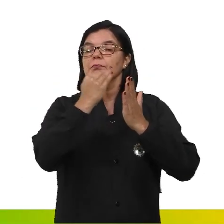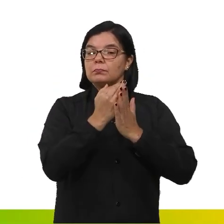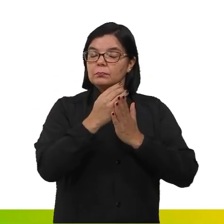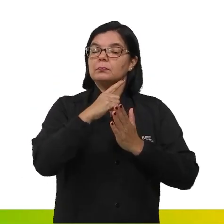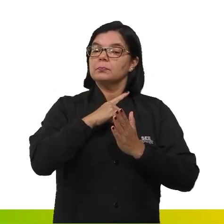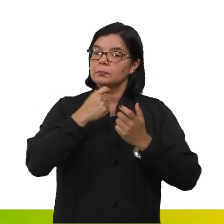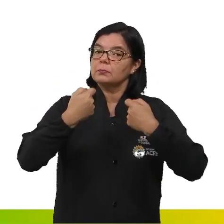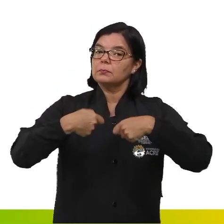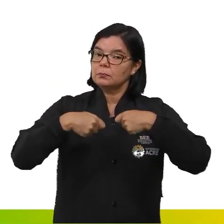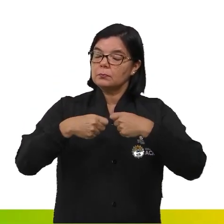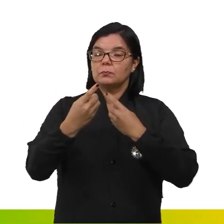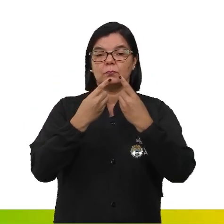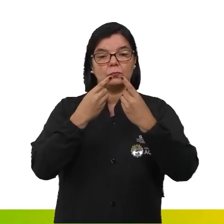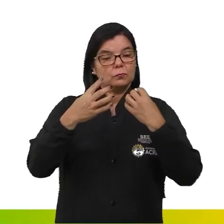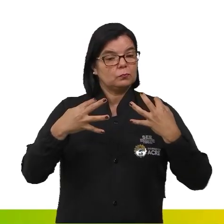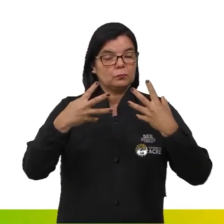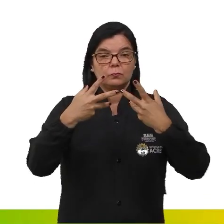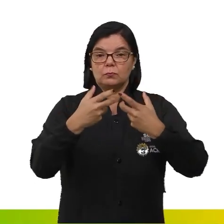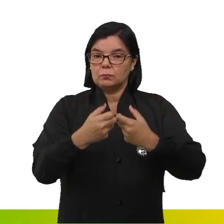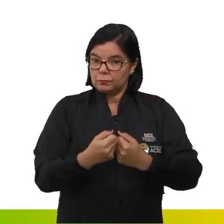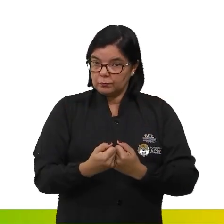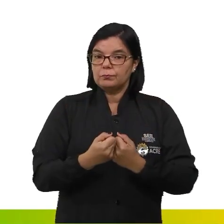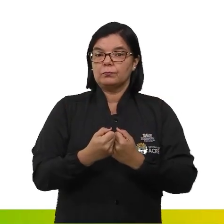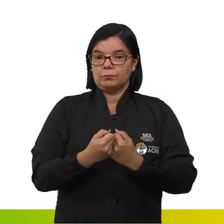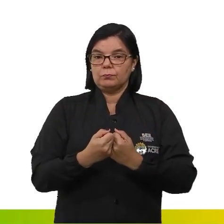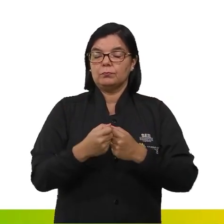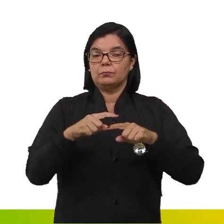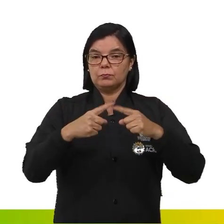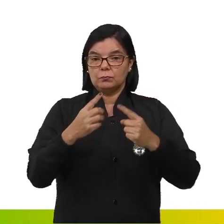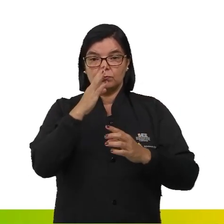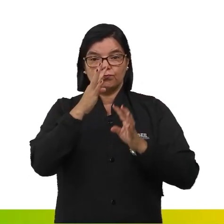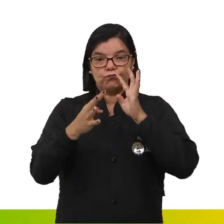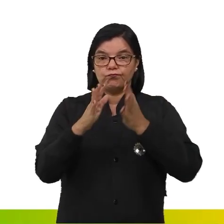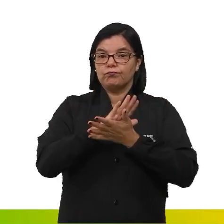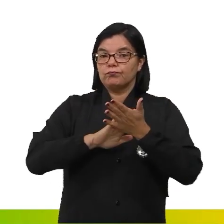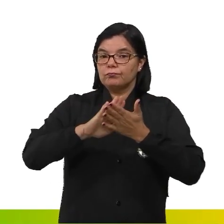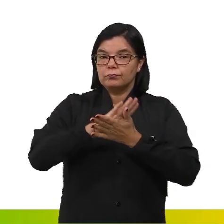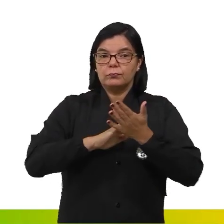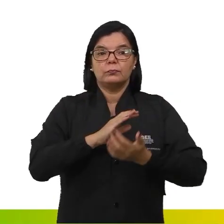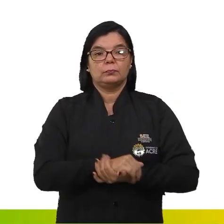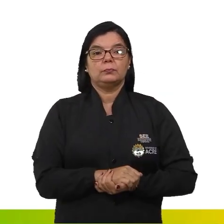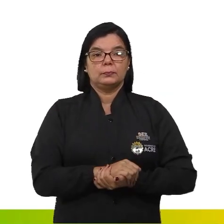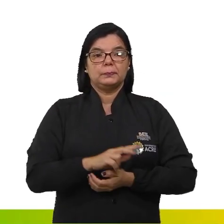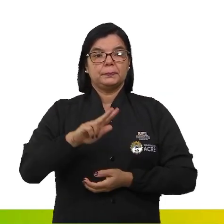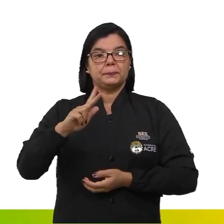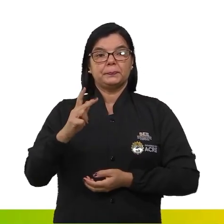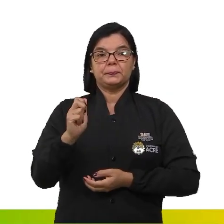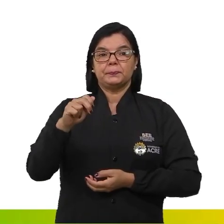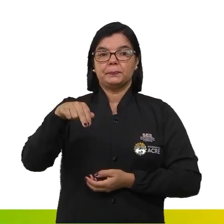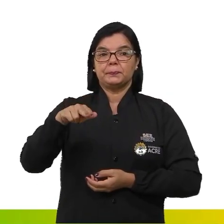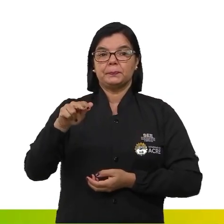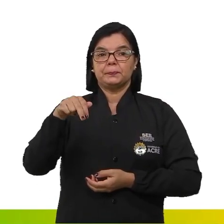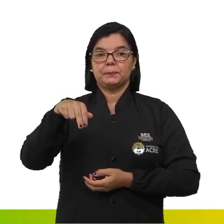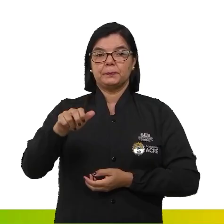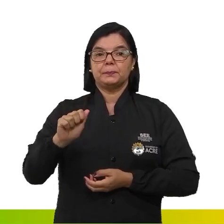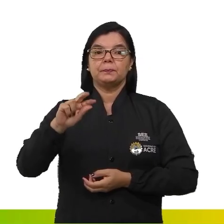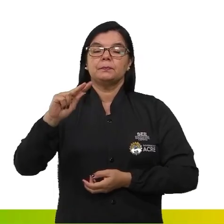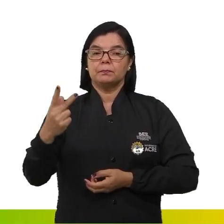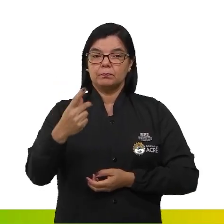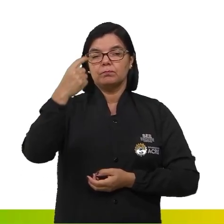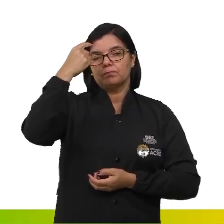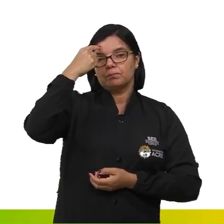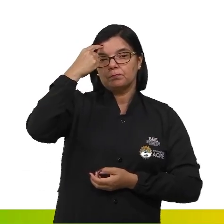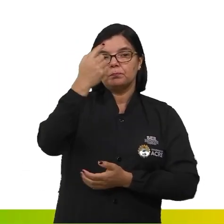que dialogar todo mundo para ninguém se sentir subjugado a ninguém. Aí a Hannah Arendt também ela reflete sobre